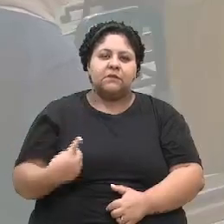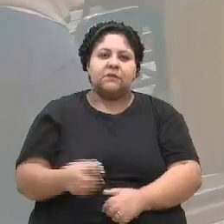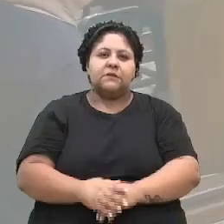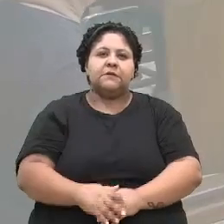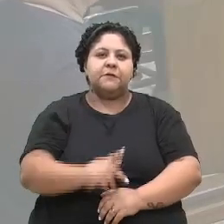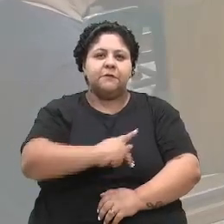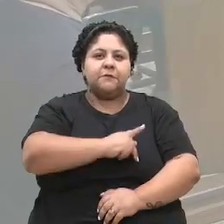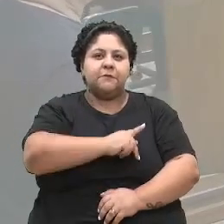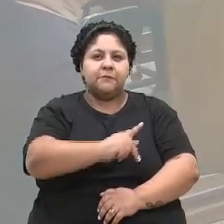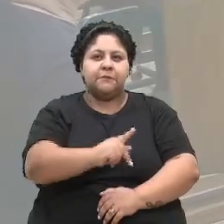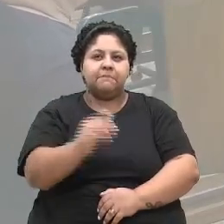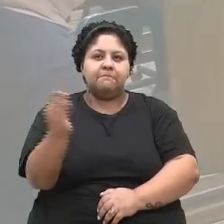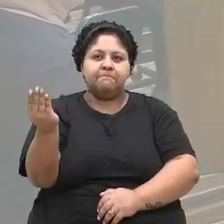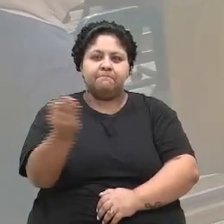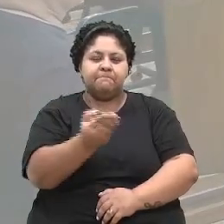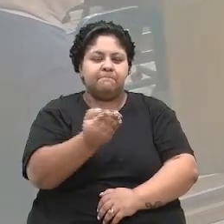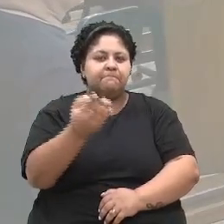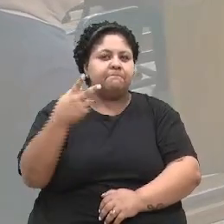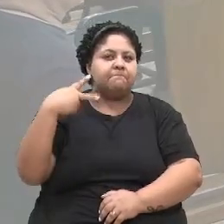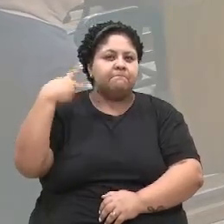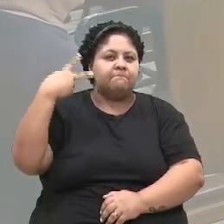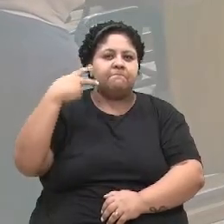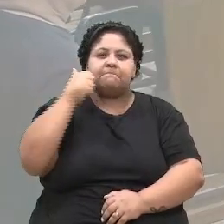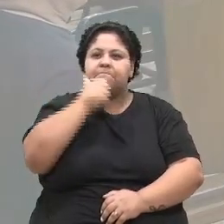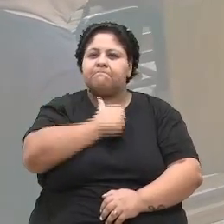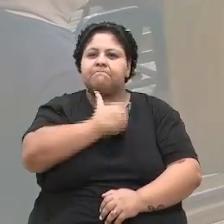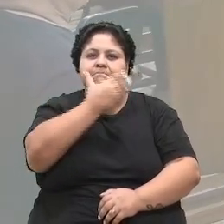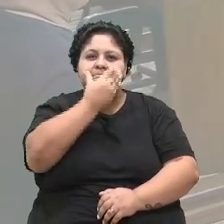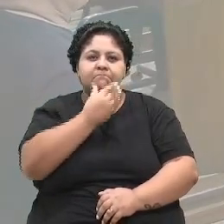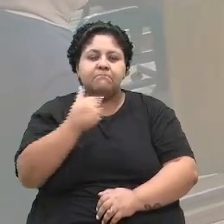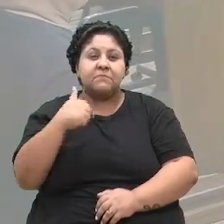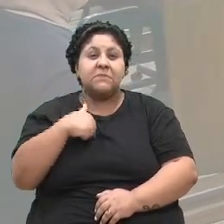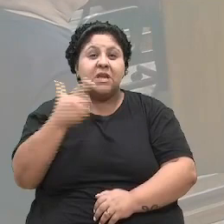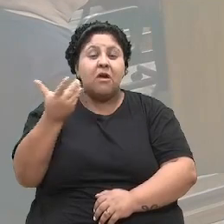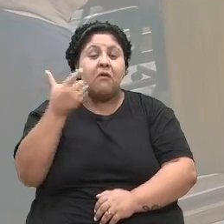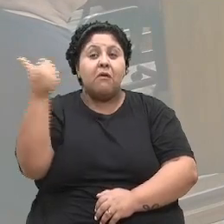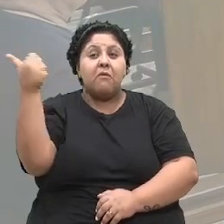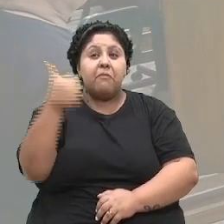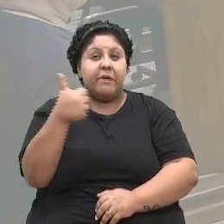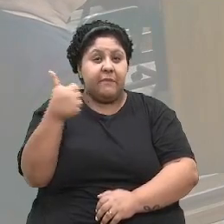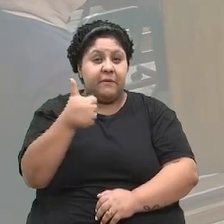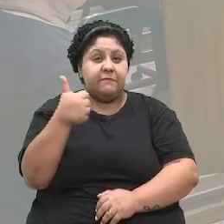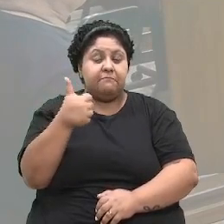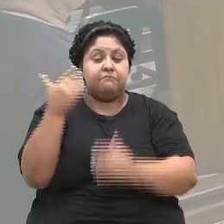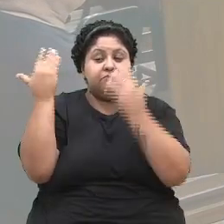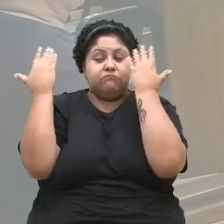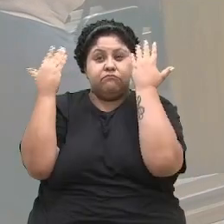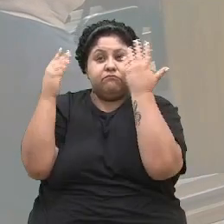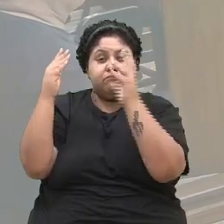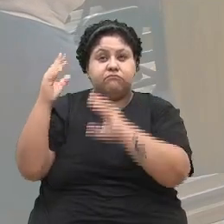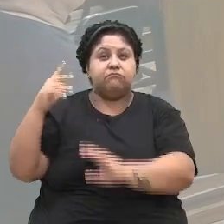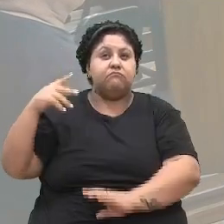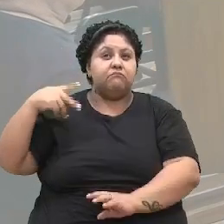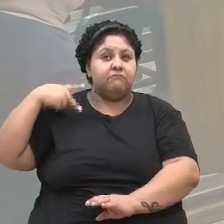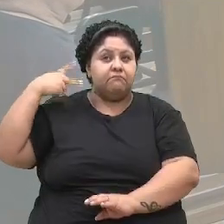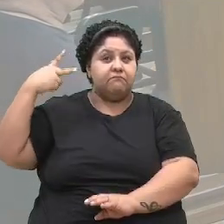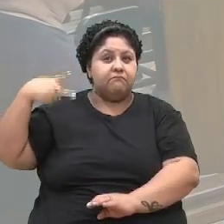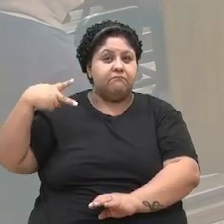Senhora presidente, nobres colegas vereadores e vereadoras, eu quero aqui primeiro parabenizar o vereador